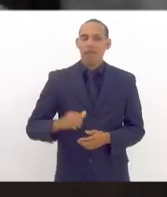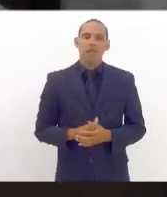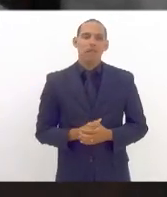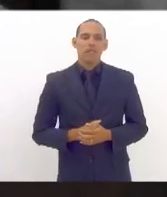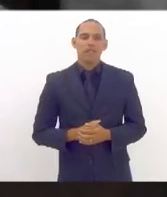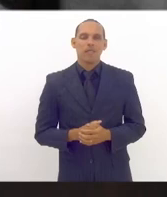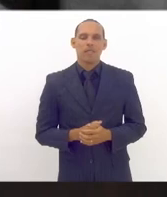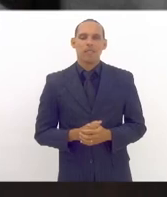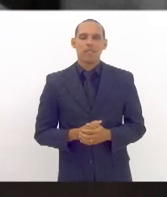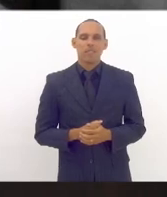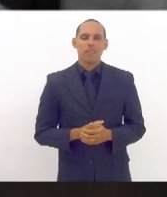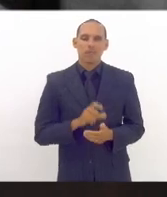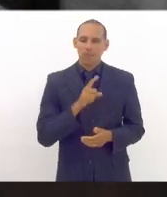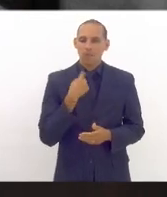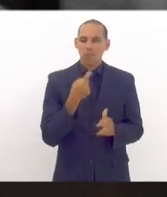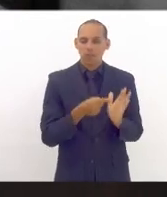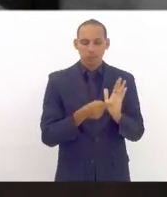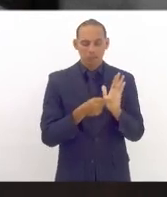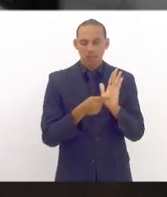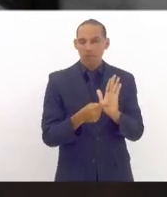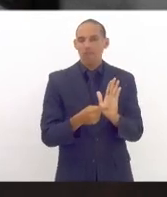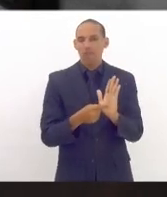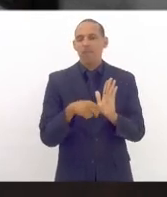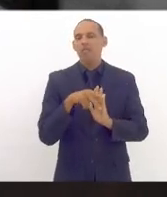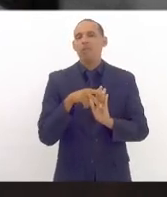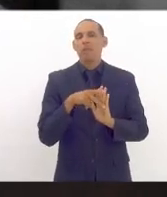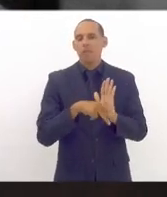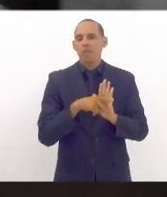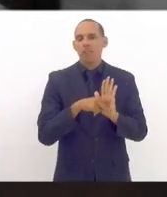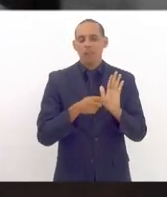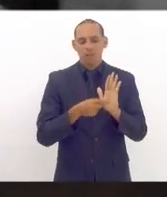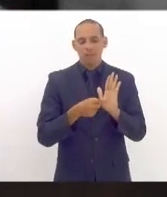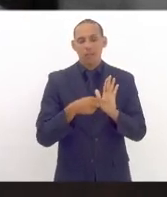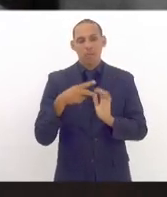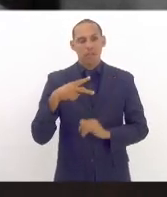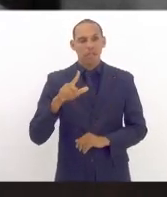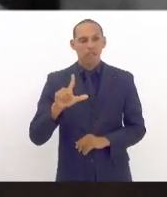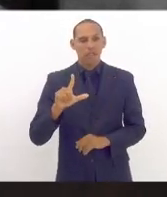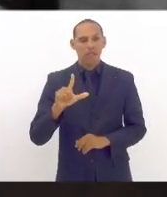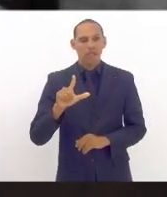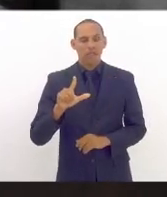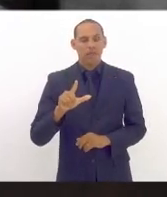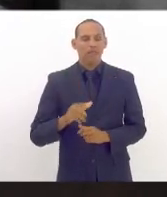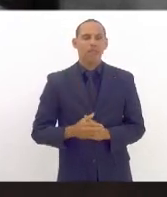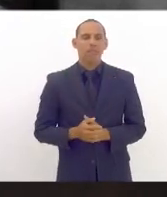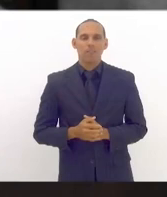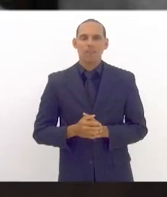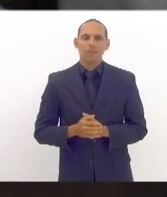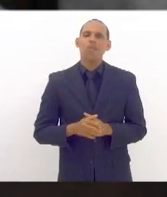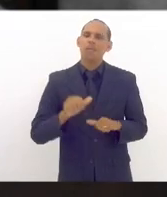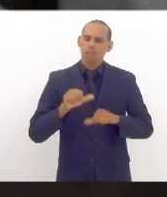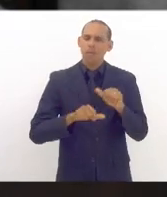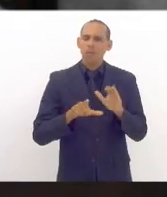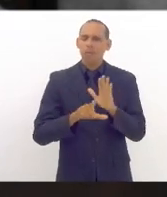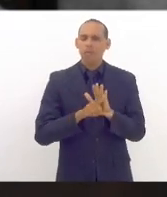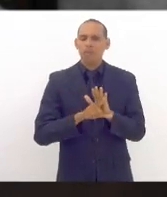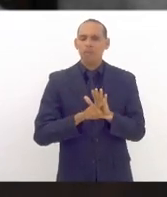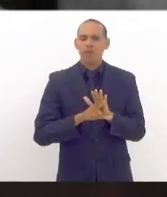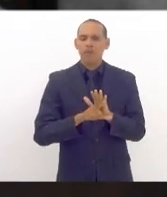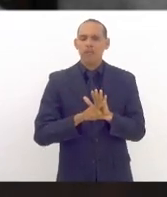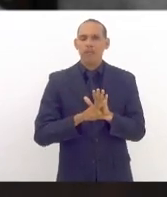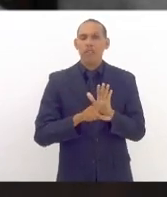quando nós apresentamos um projeto de lei que virou lei chamado